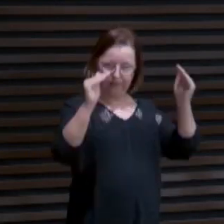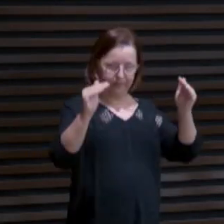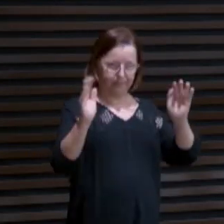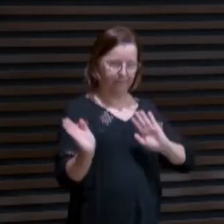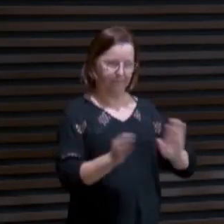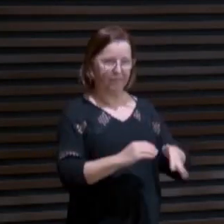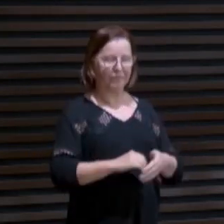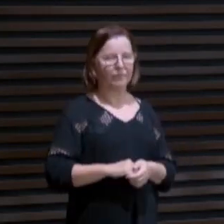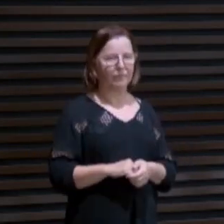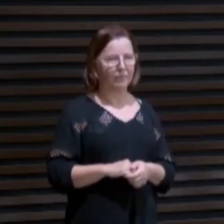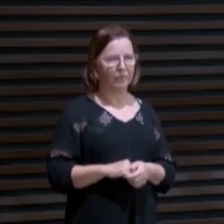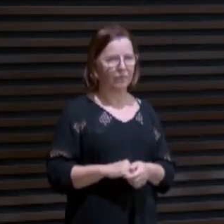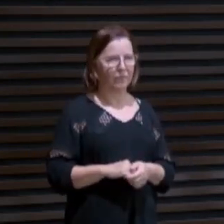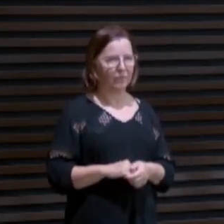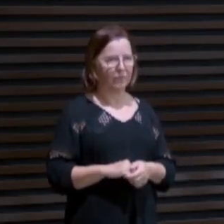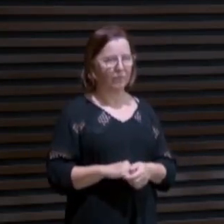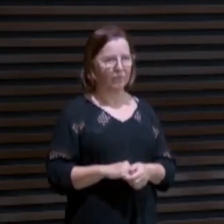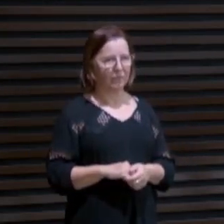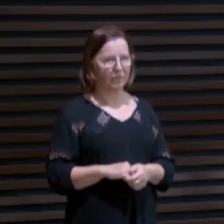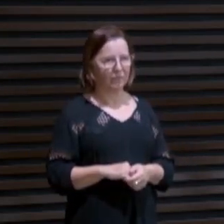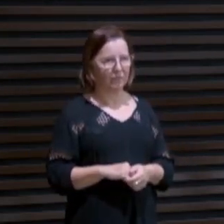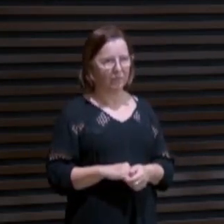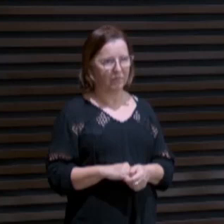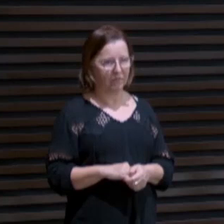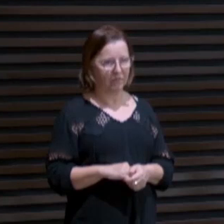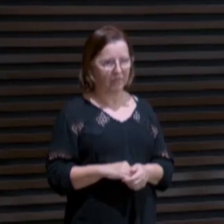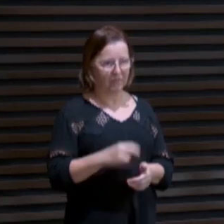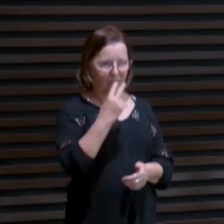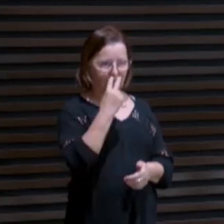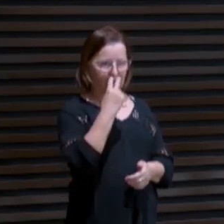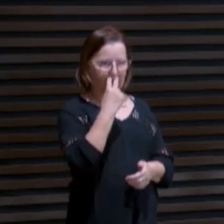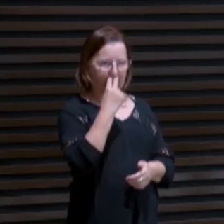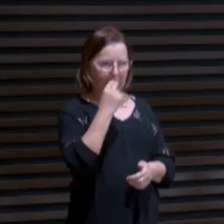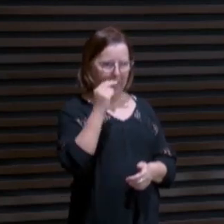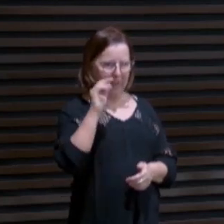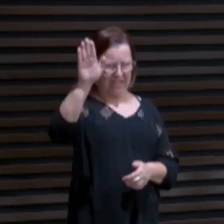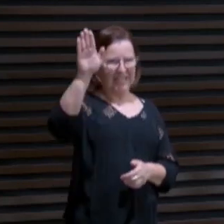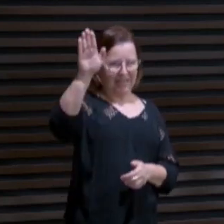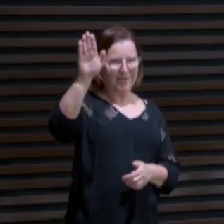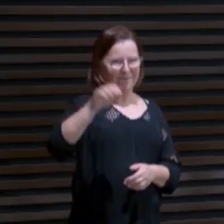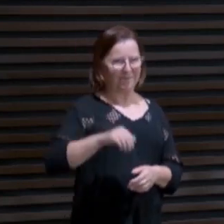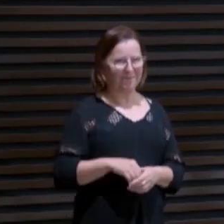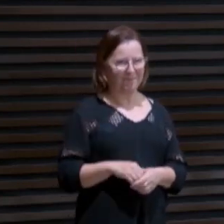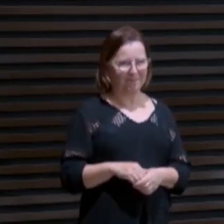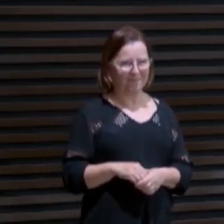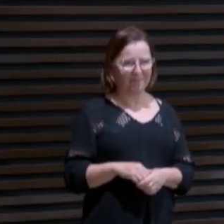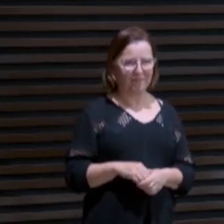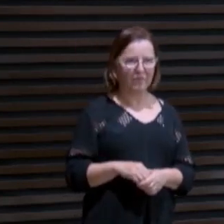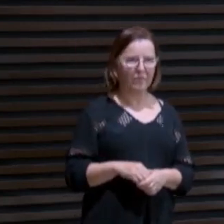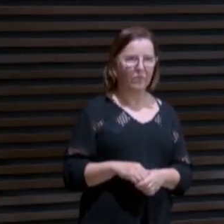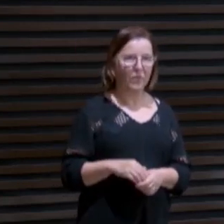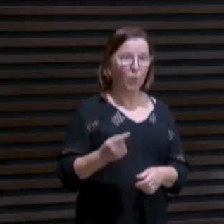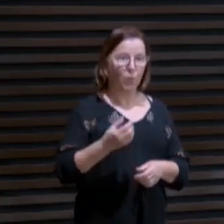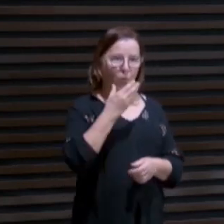Martin Niemöller, que foi um pregador da verdade, ele acabou